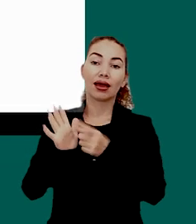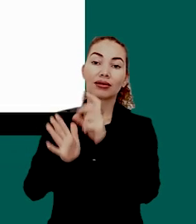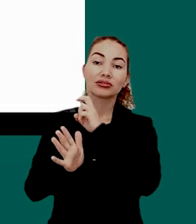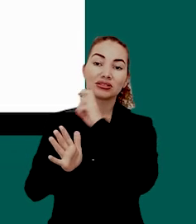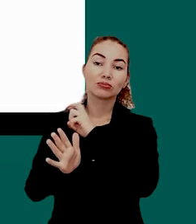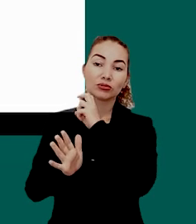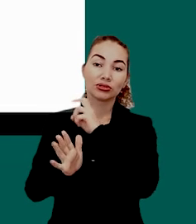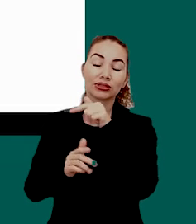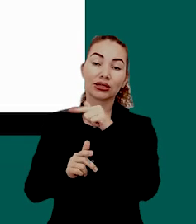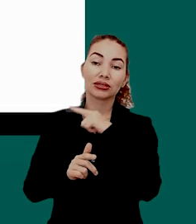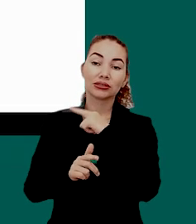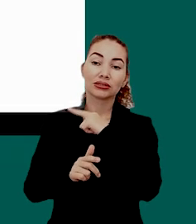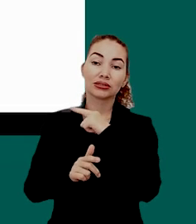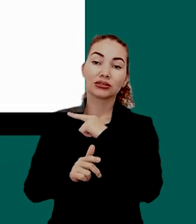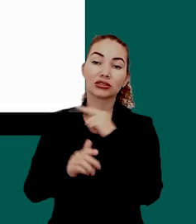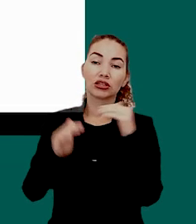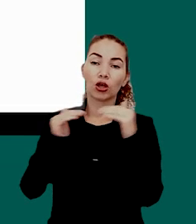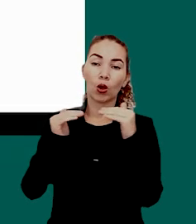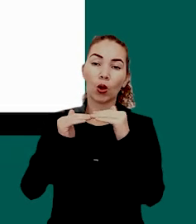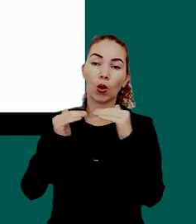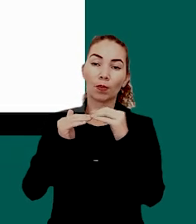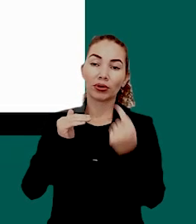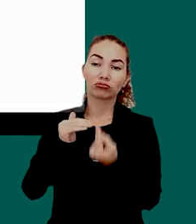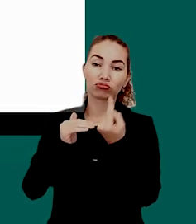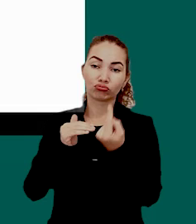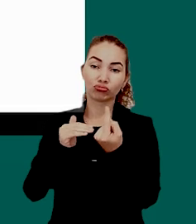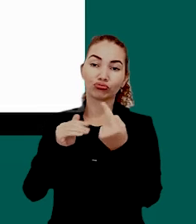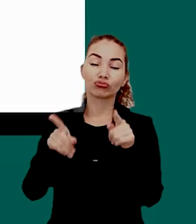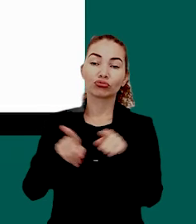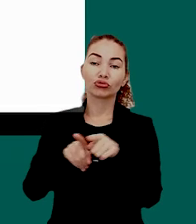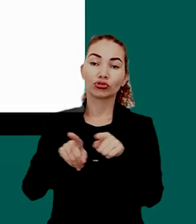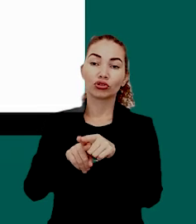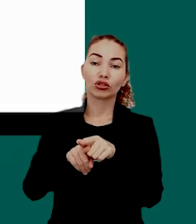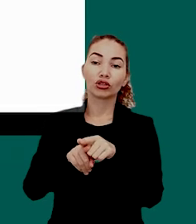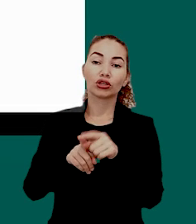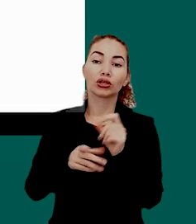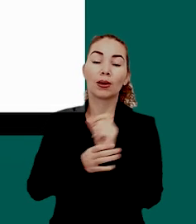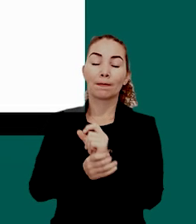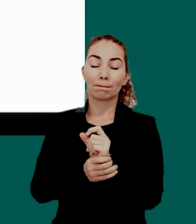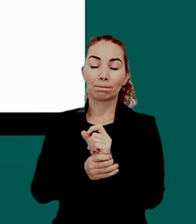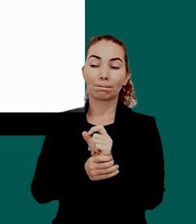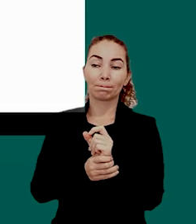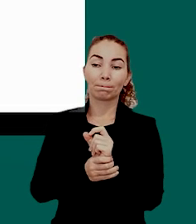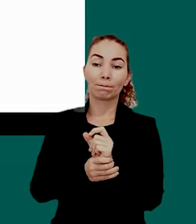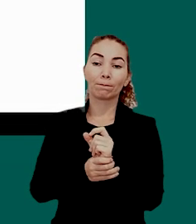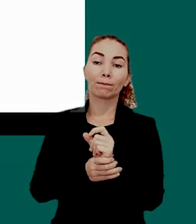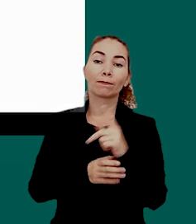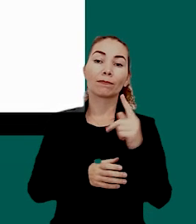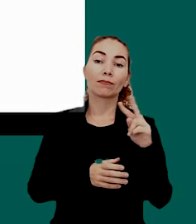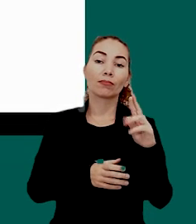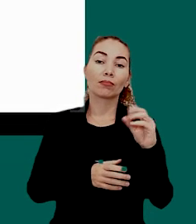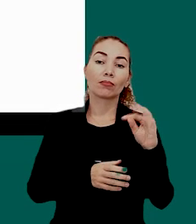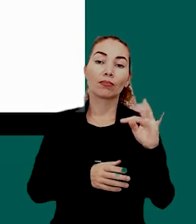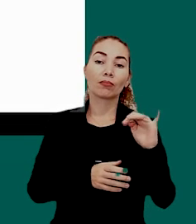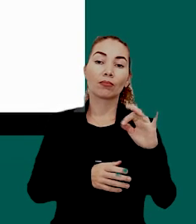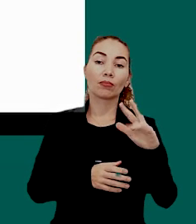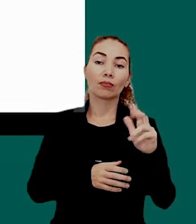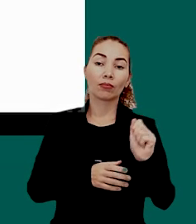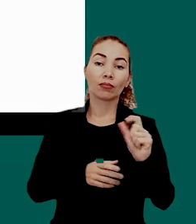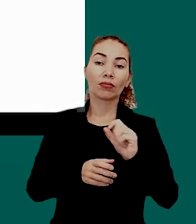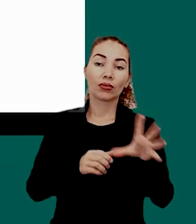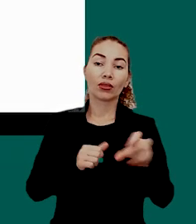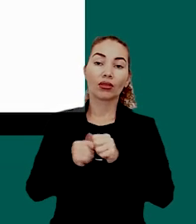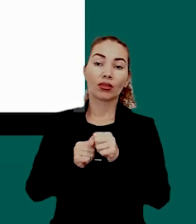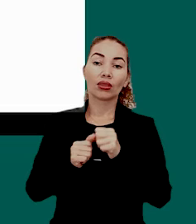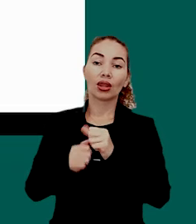Ela apresenta uma proteína recombinante S isolada, combinada ao carreador de nanopartículas. Tá? A proteína S ativa o sistema humoral e o